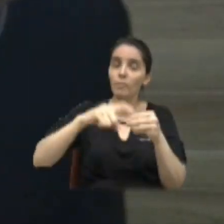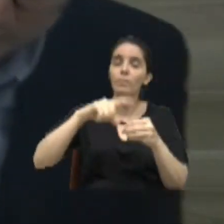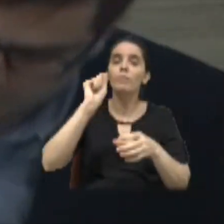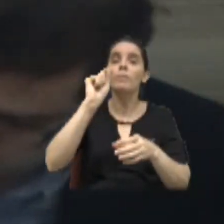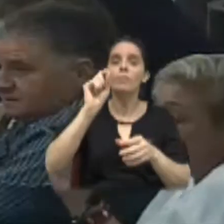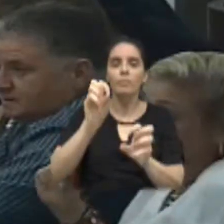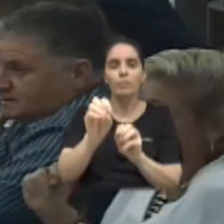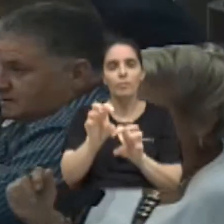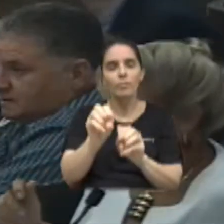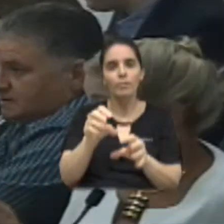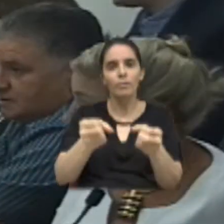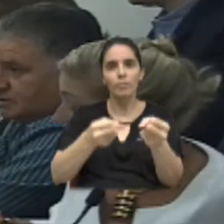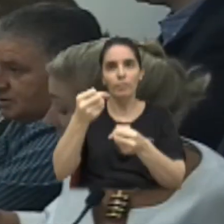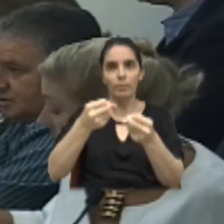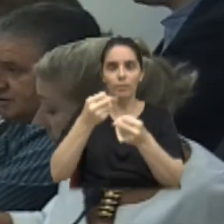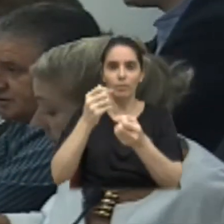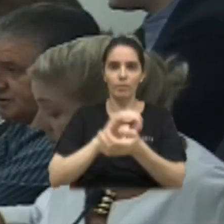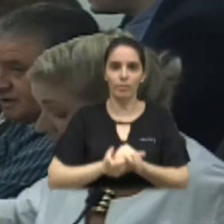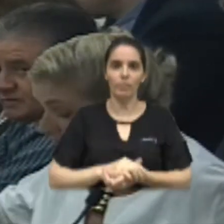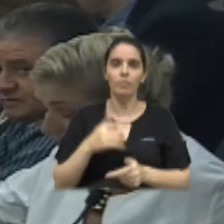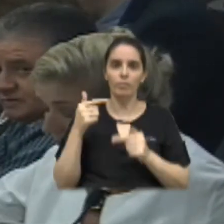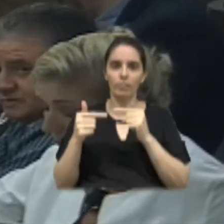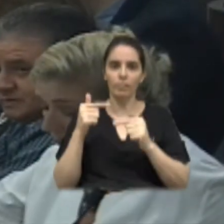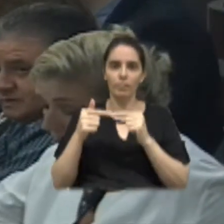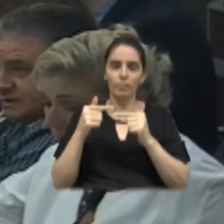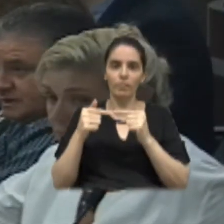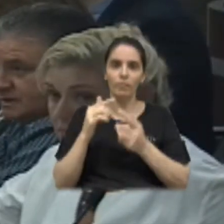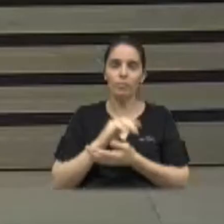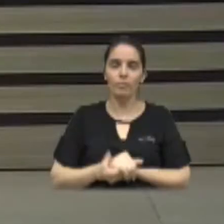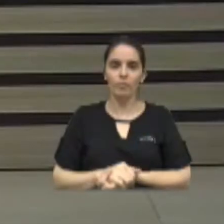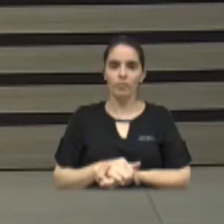Obrigado, presidente. Continua em discussão.